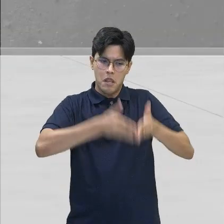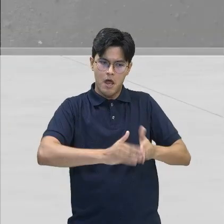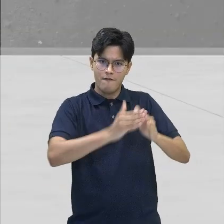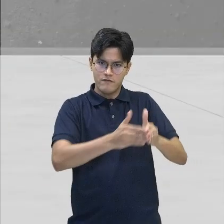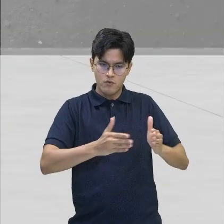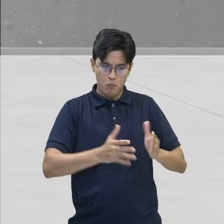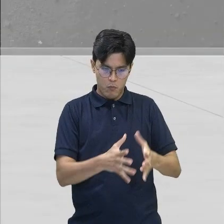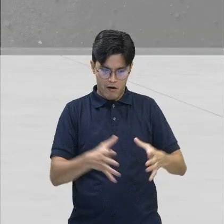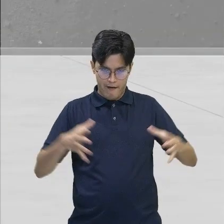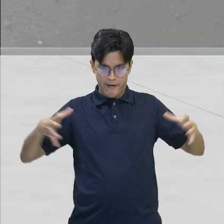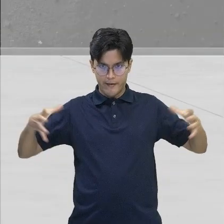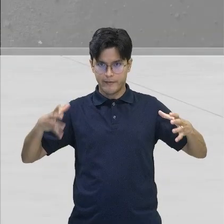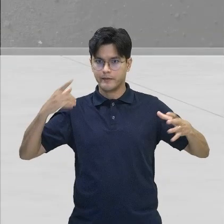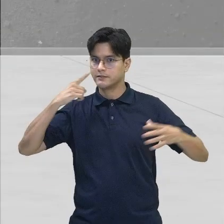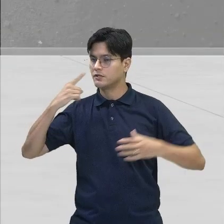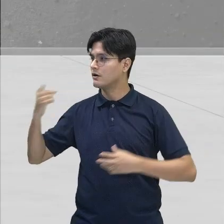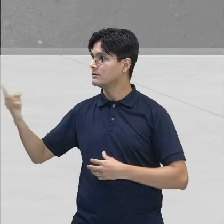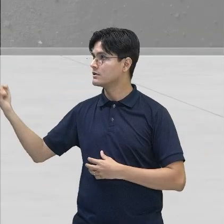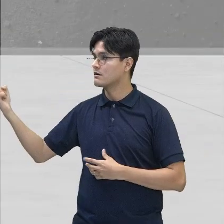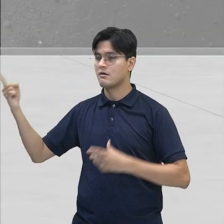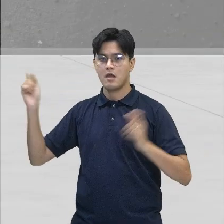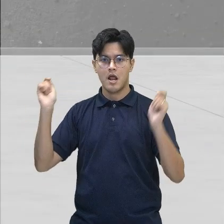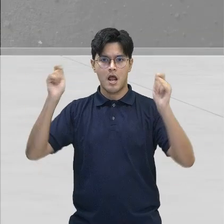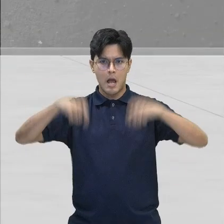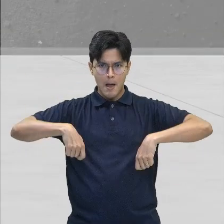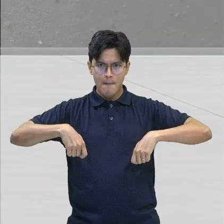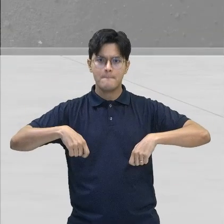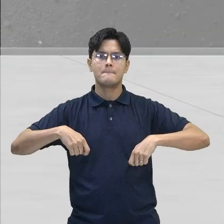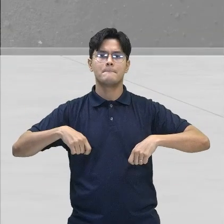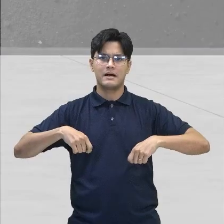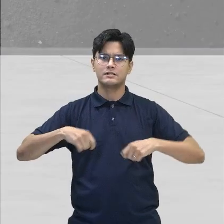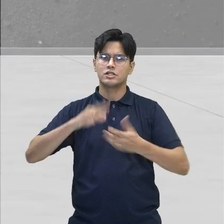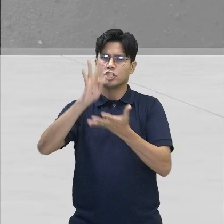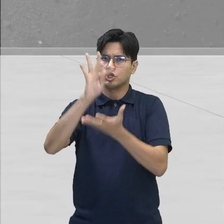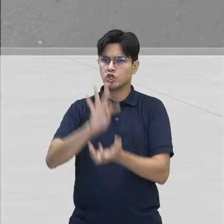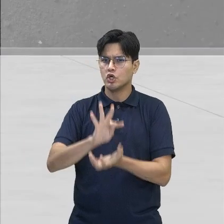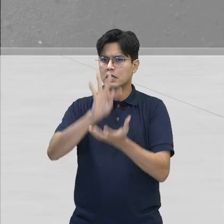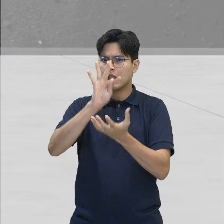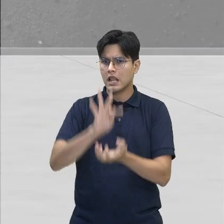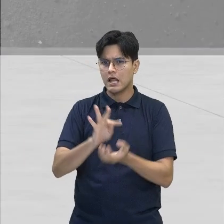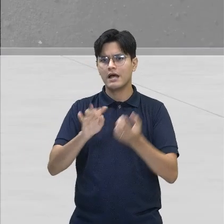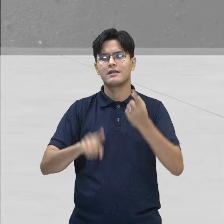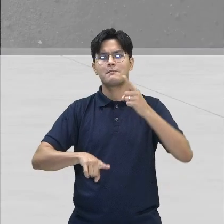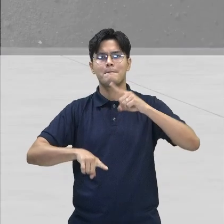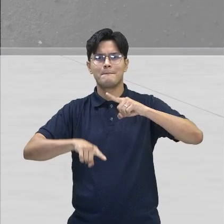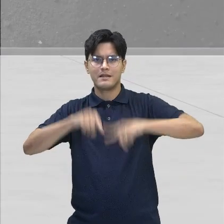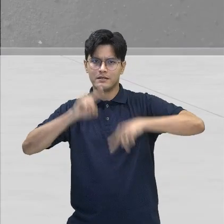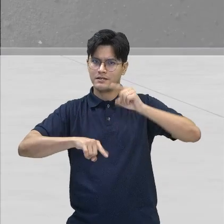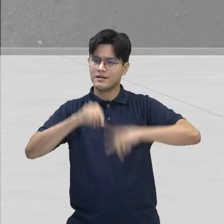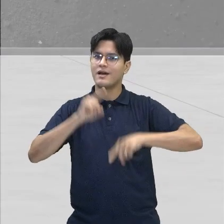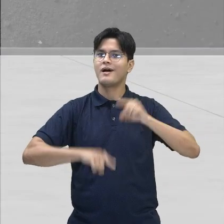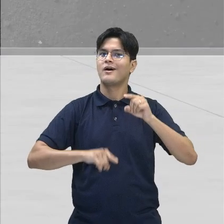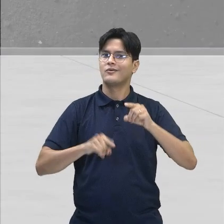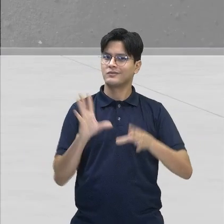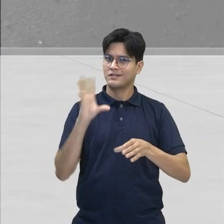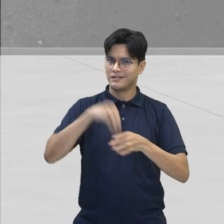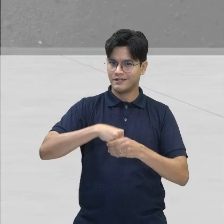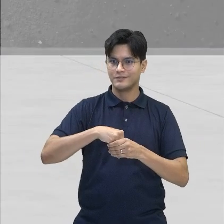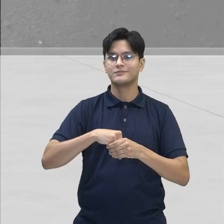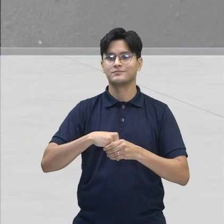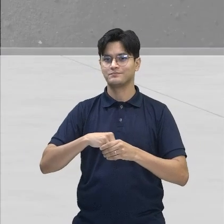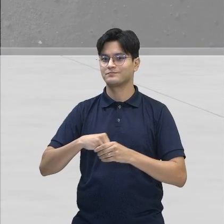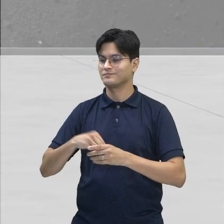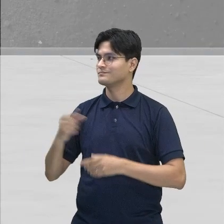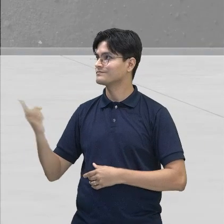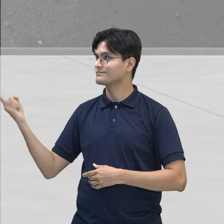grandes, capazes de transportar centenas de toneladas de mercadorias. Inclusive, são por esses navios aqui